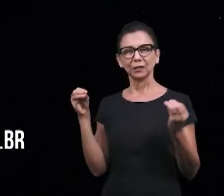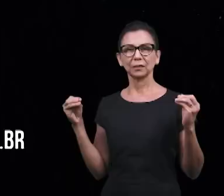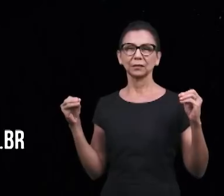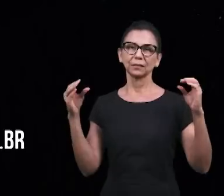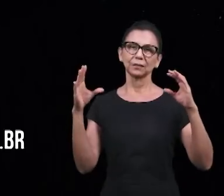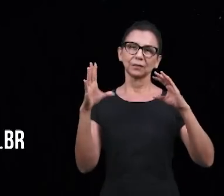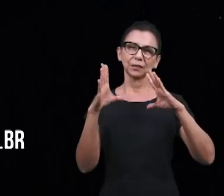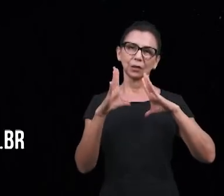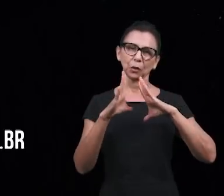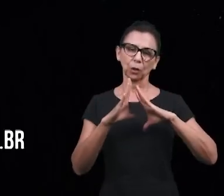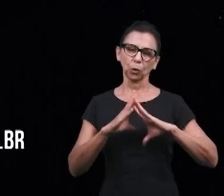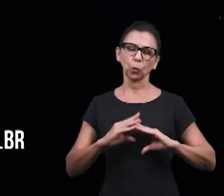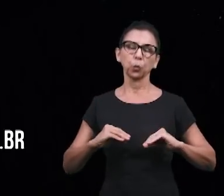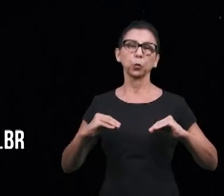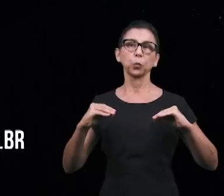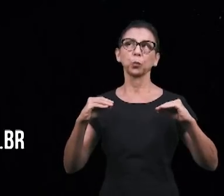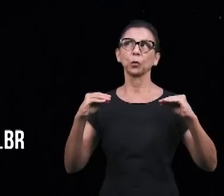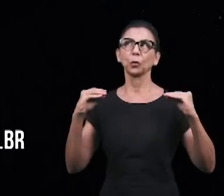alma,